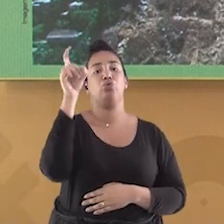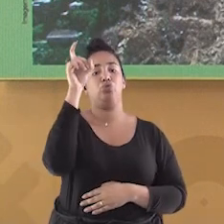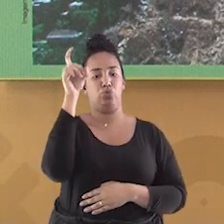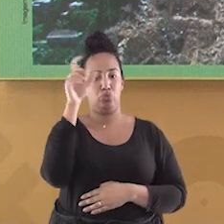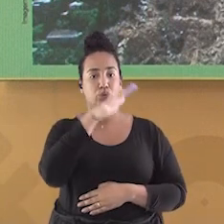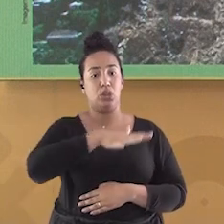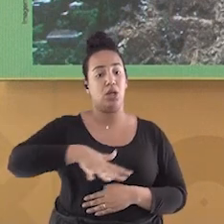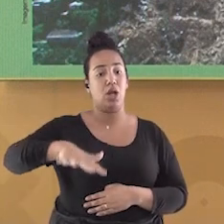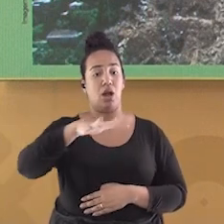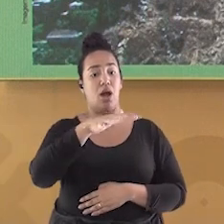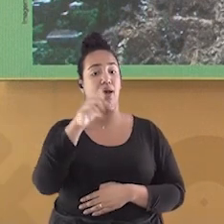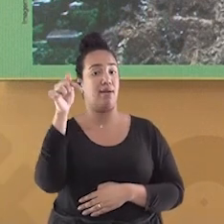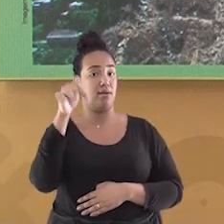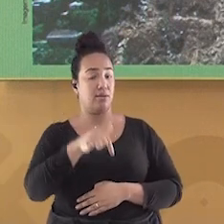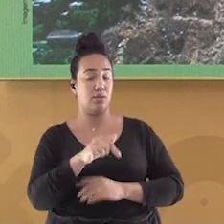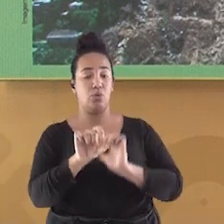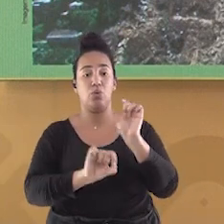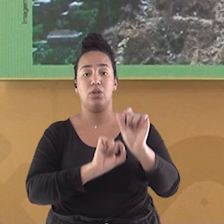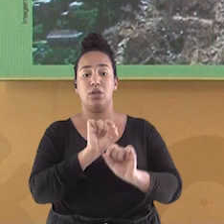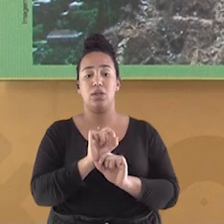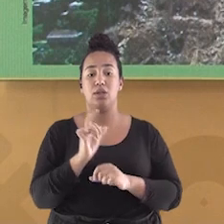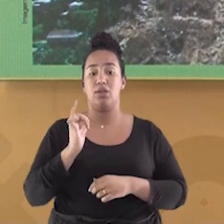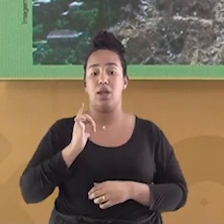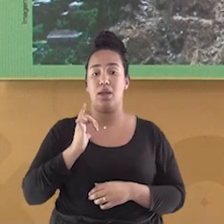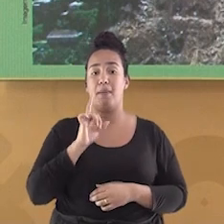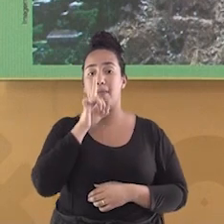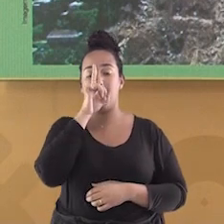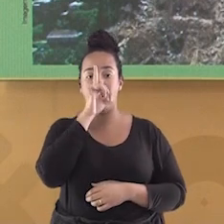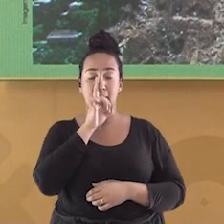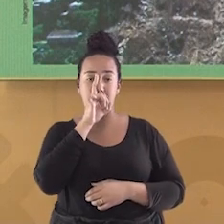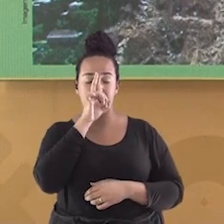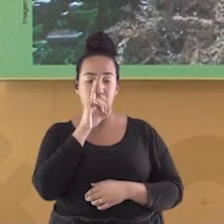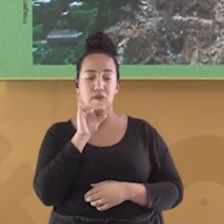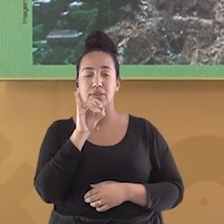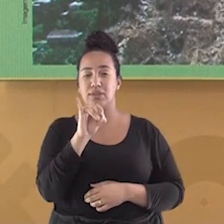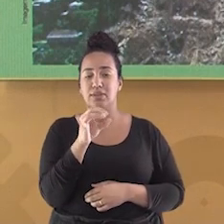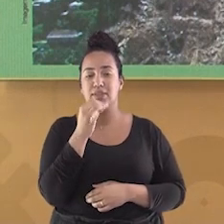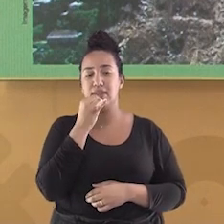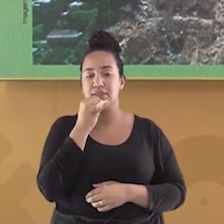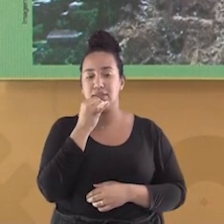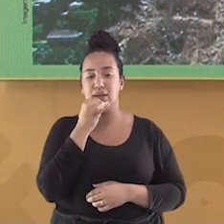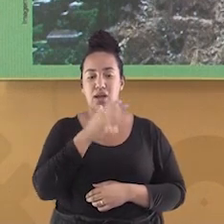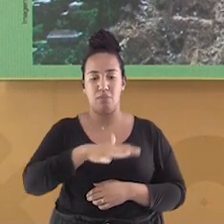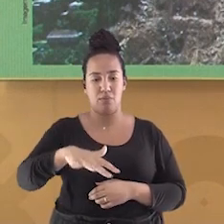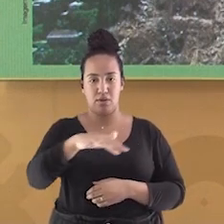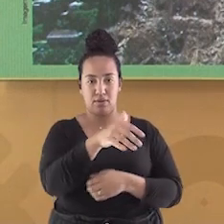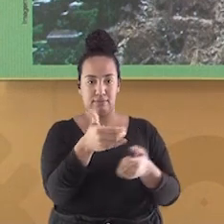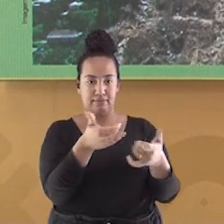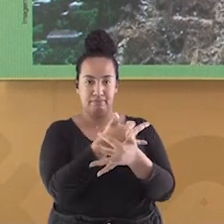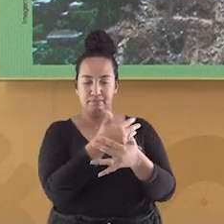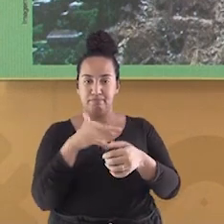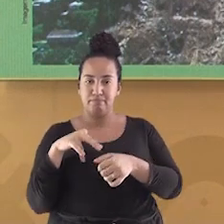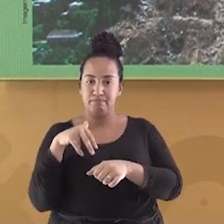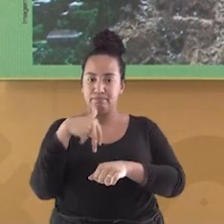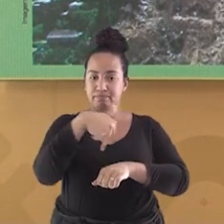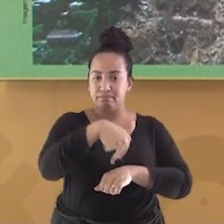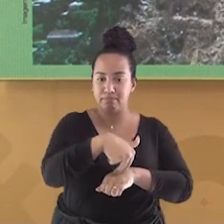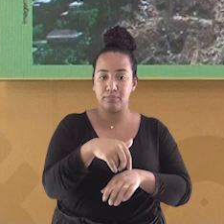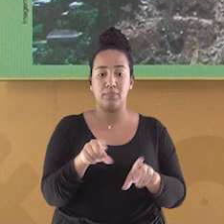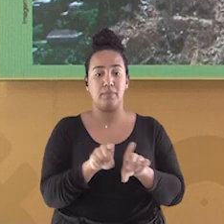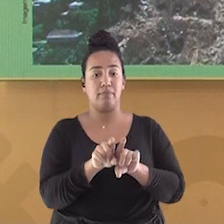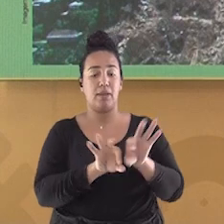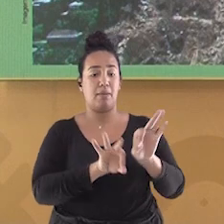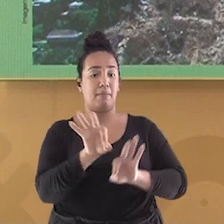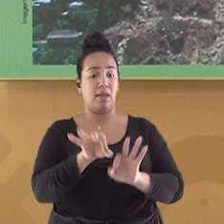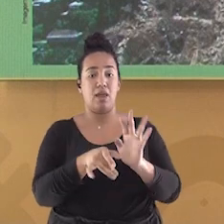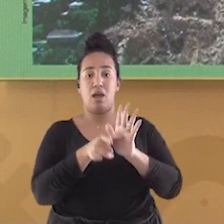relevante. Regiões assim oferecem mais perigo quando falamos de ocupação urbana, moradias,